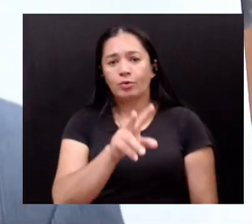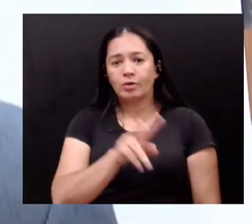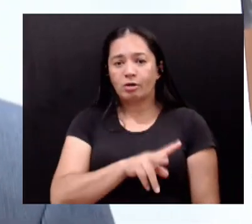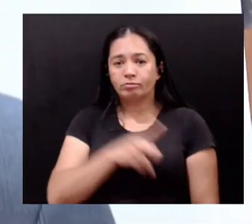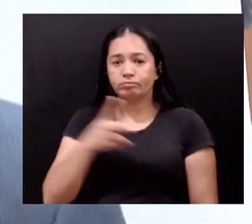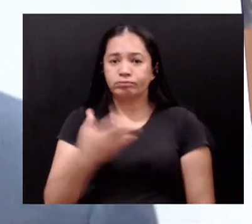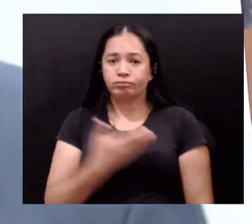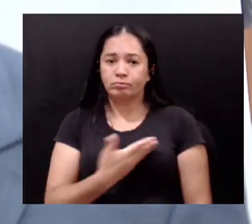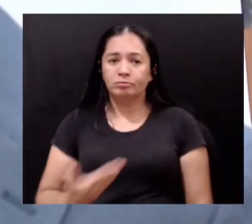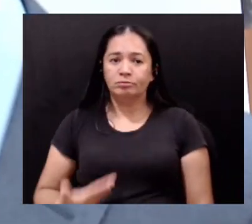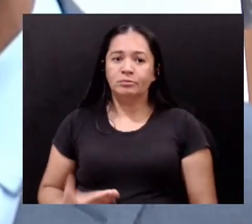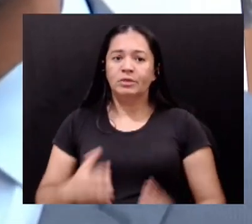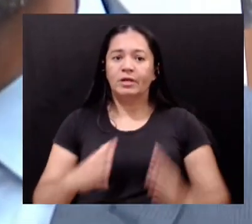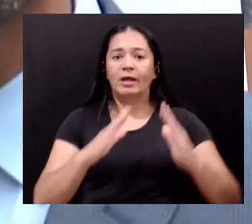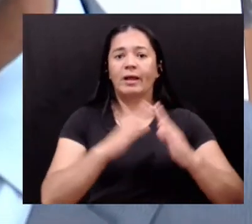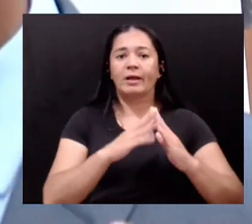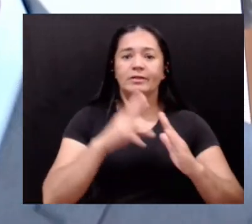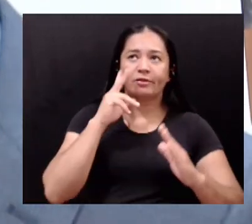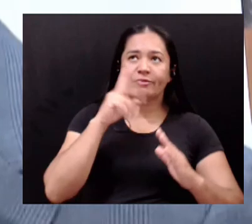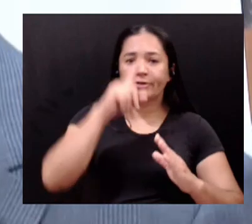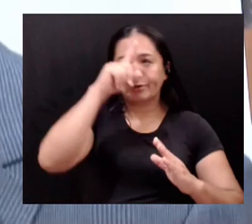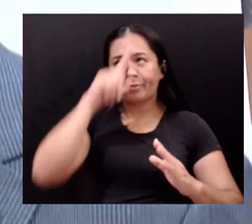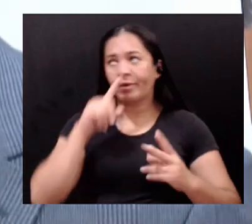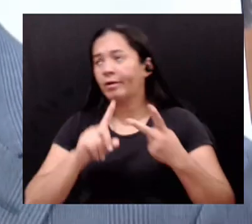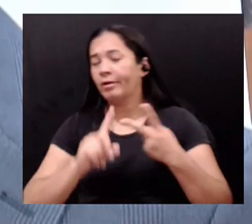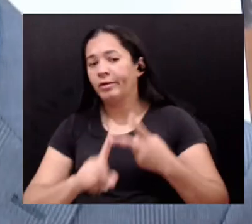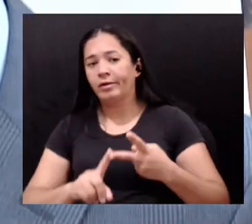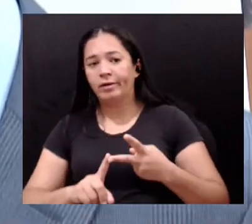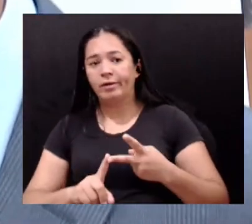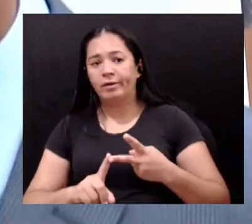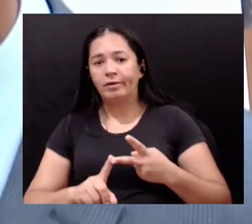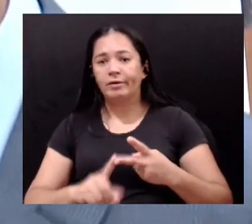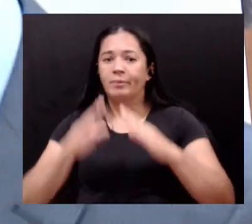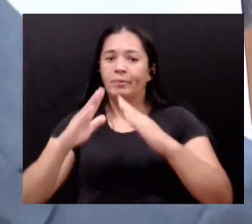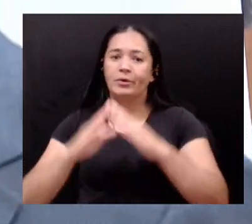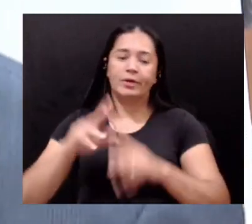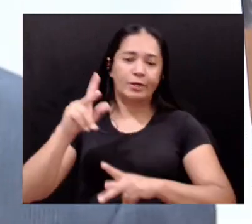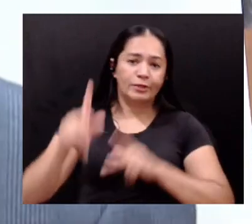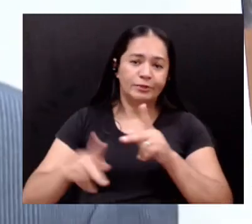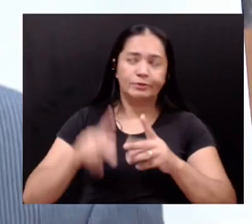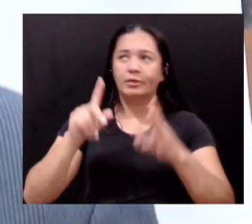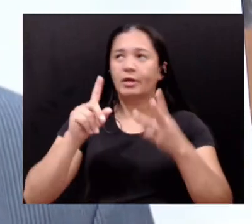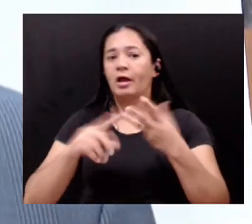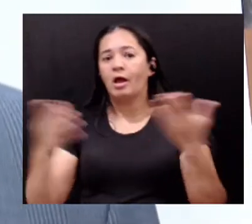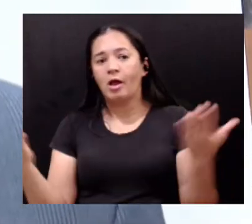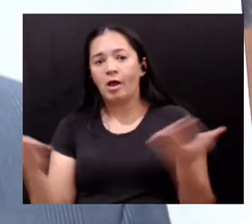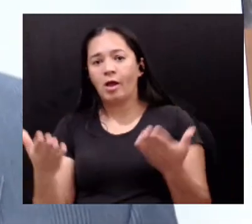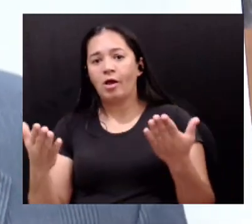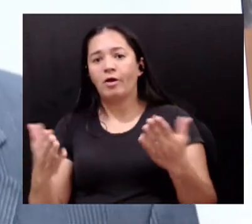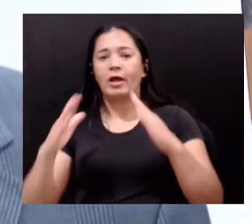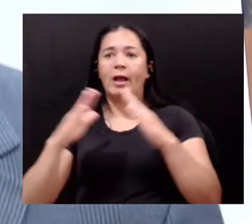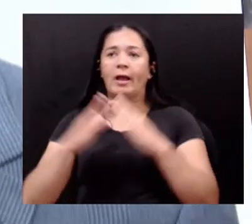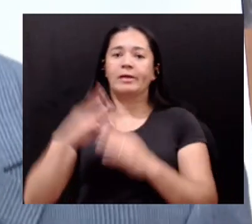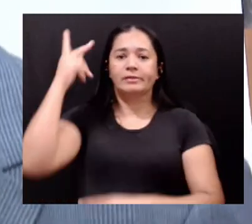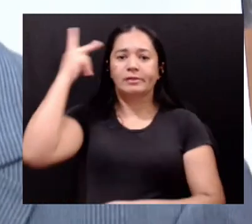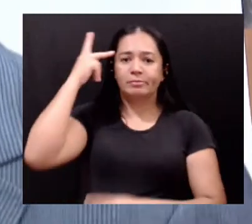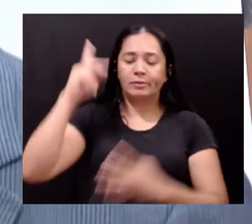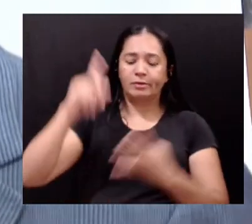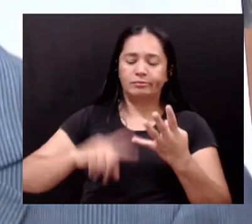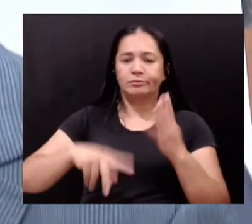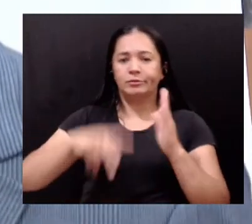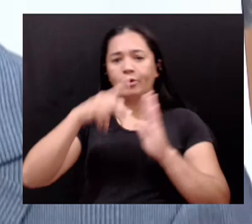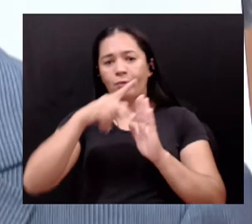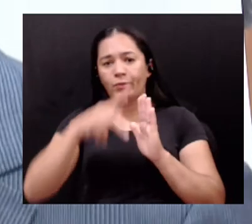Verde e Amarela, moradia popular, agora tem a Casa Paulista, os programas do governo do estado de São